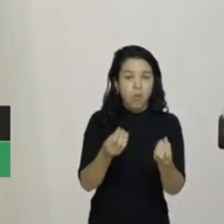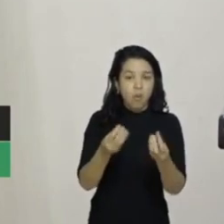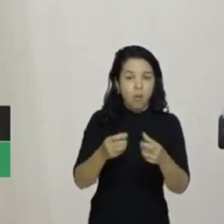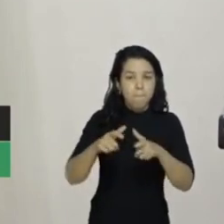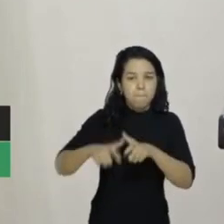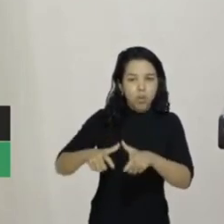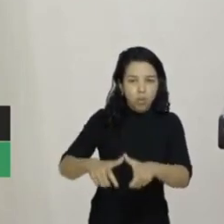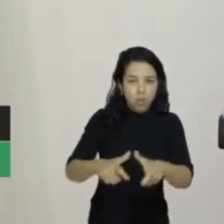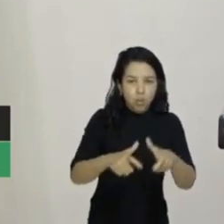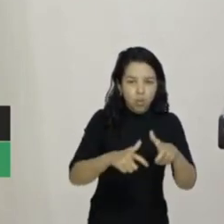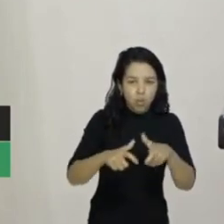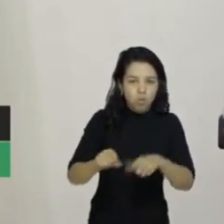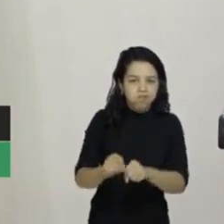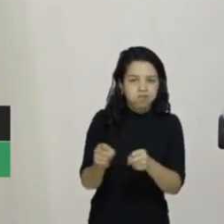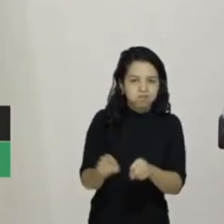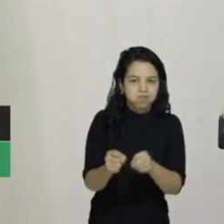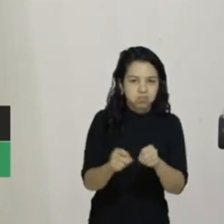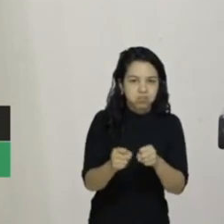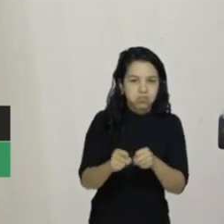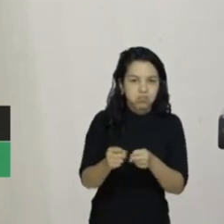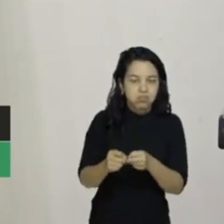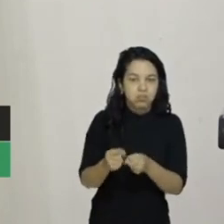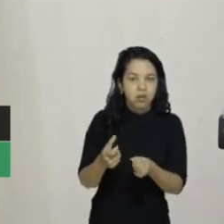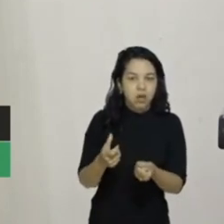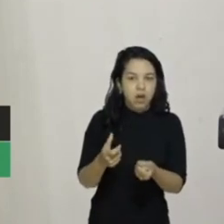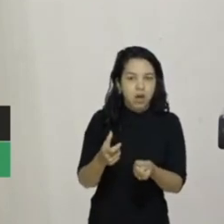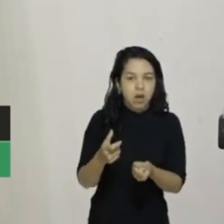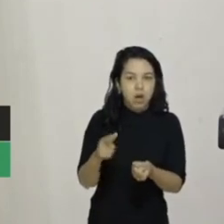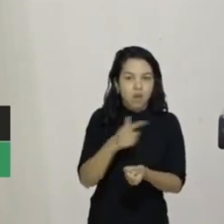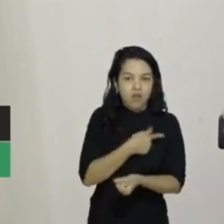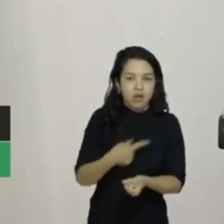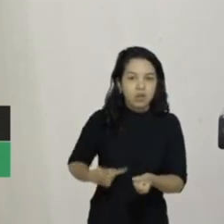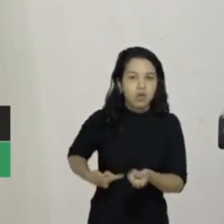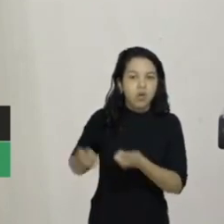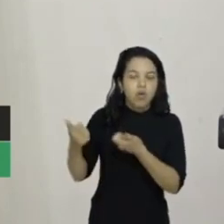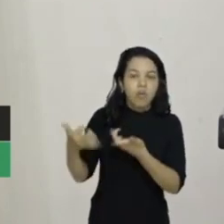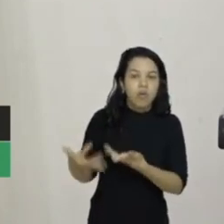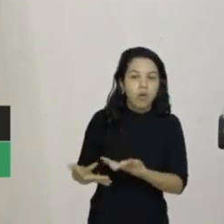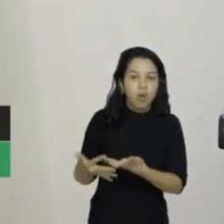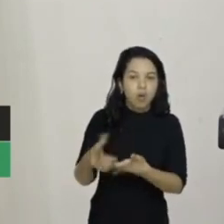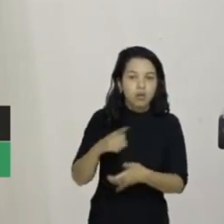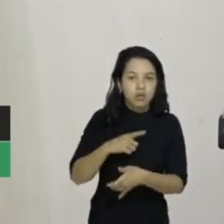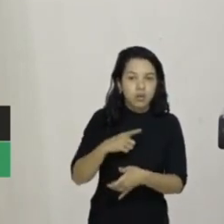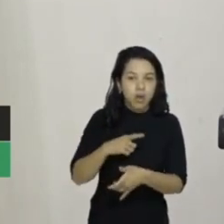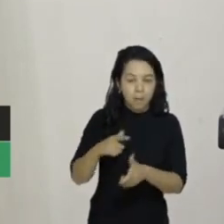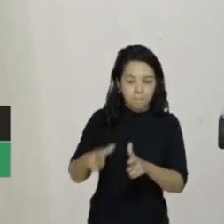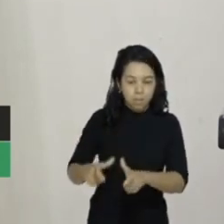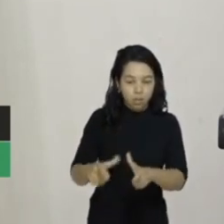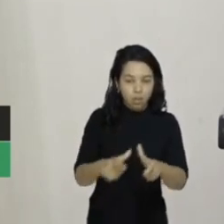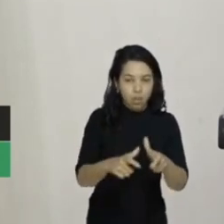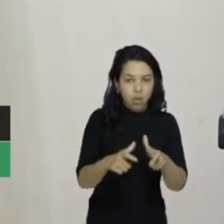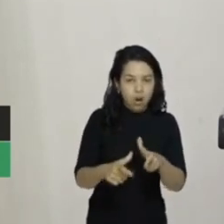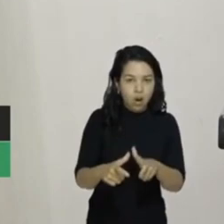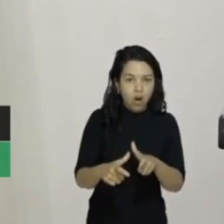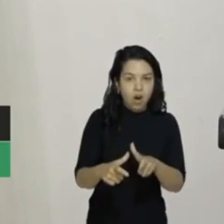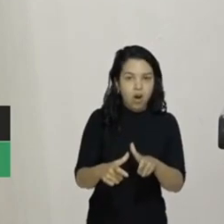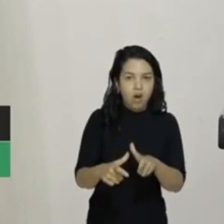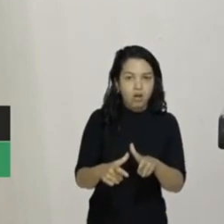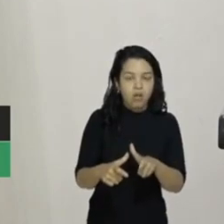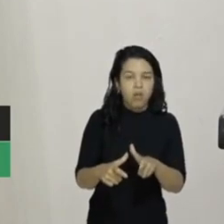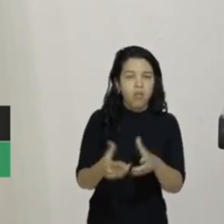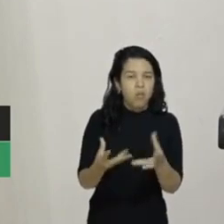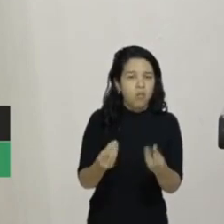como diz o governador Jorginho tem buraco esperando para entrar aonde está pavimentado de tanto que tem